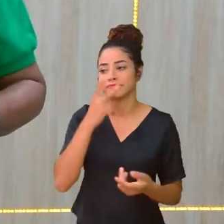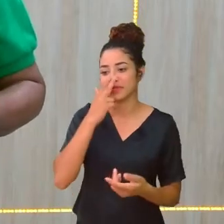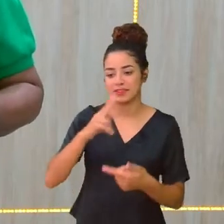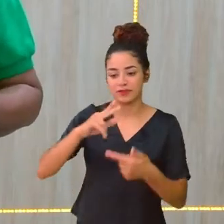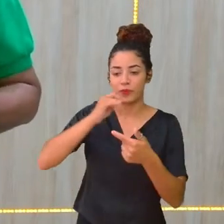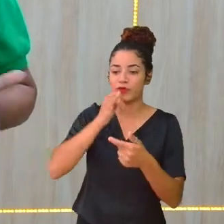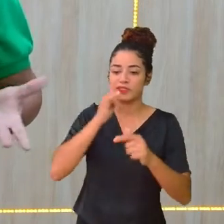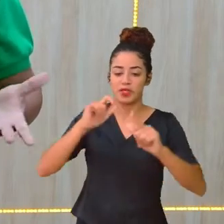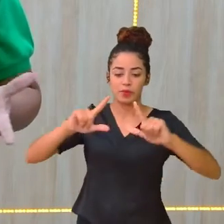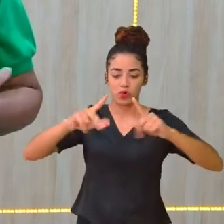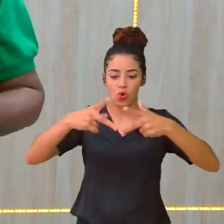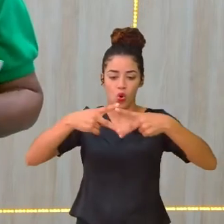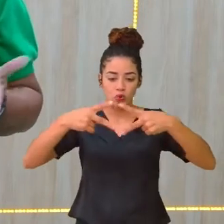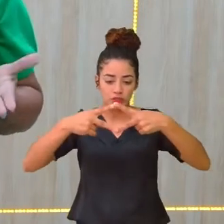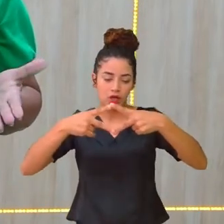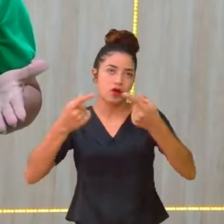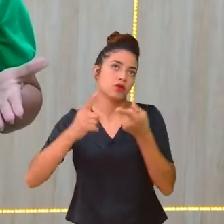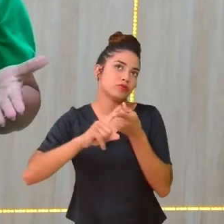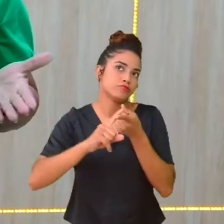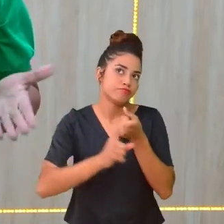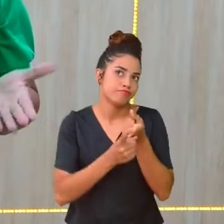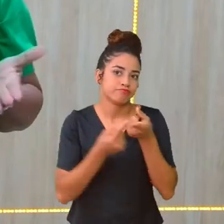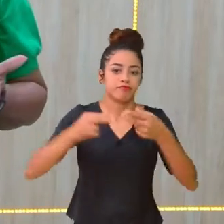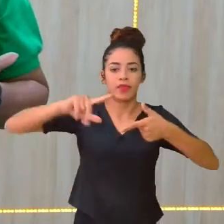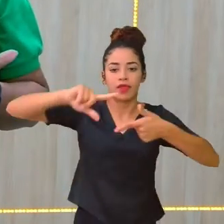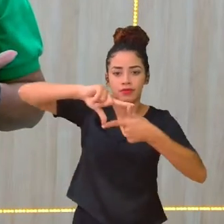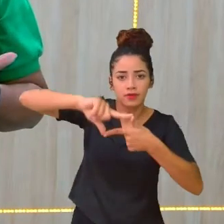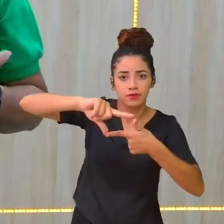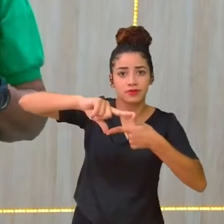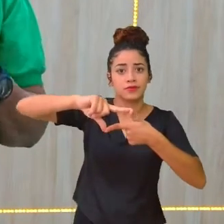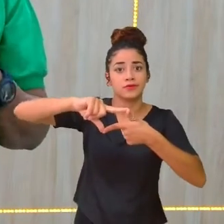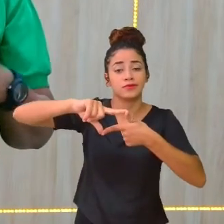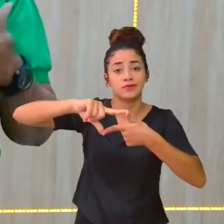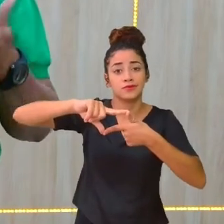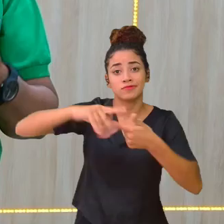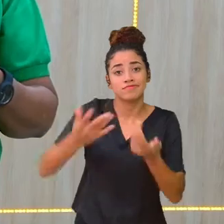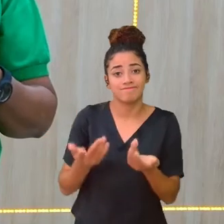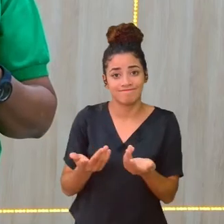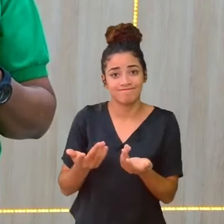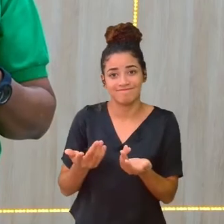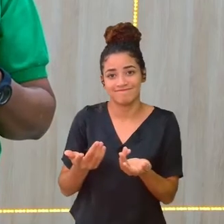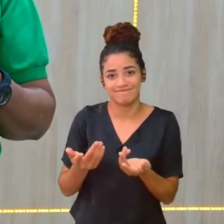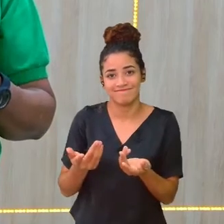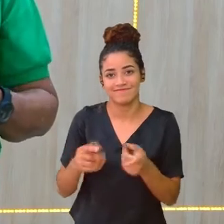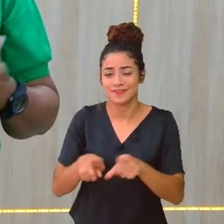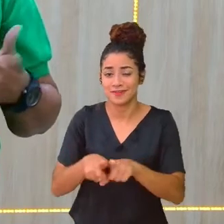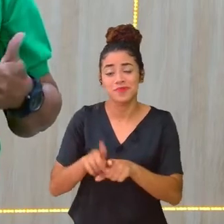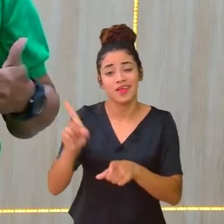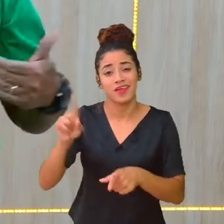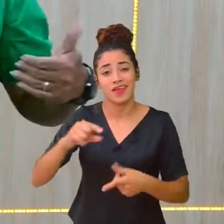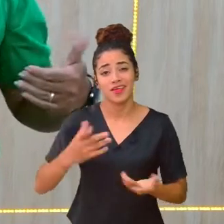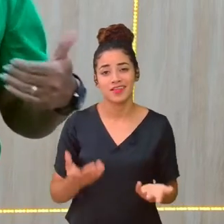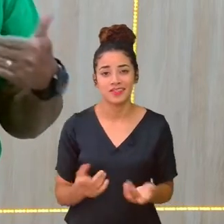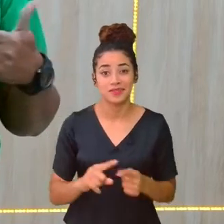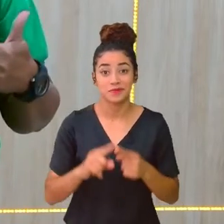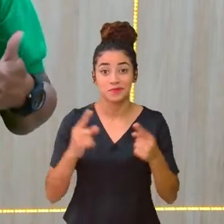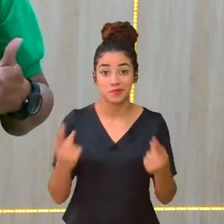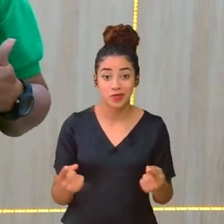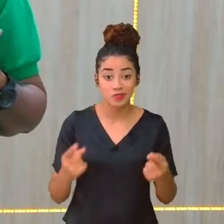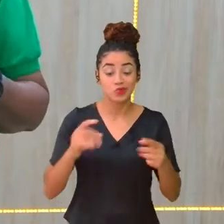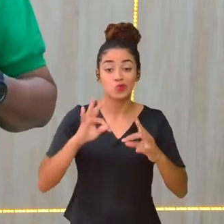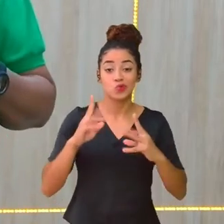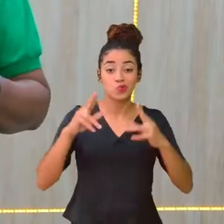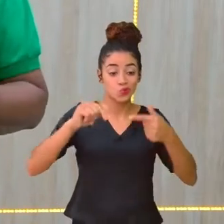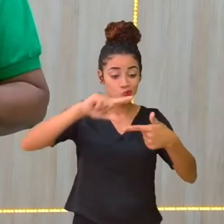losango, né? Porque não é quadrado, ele é quadrilátero, Então, mas todo